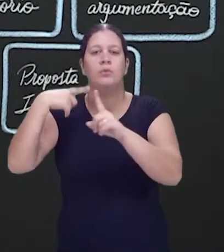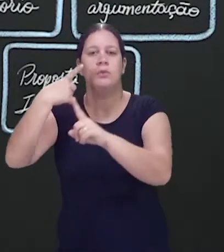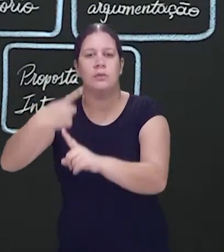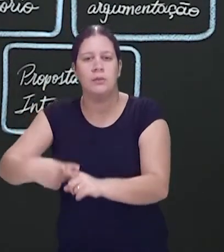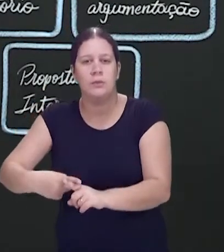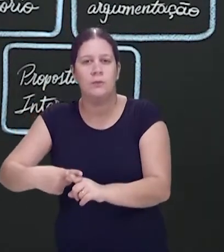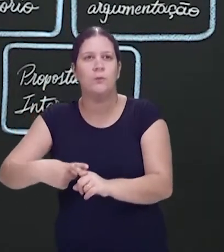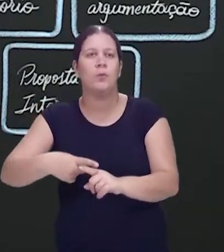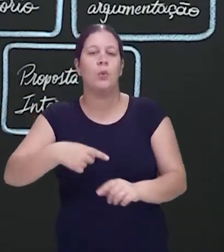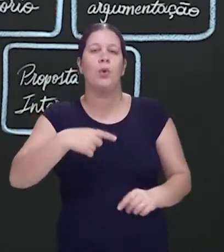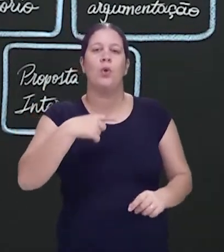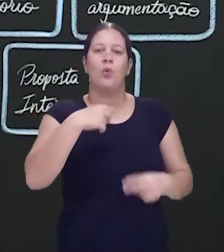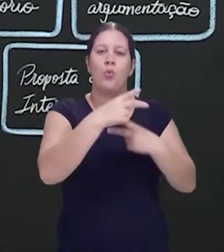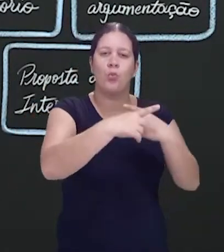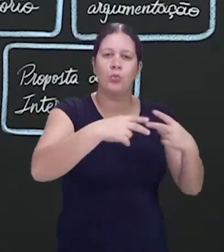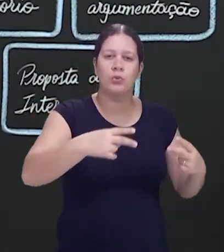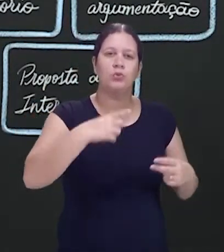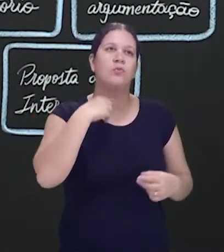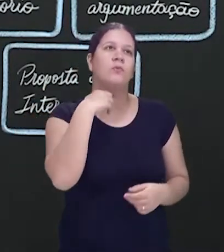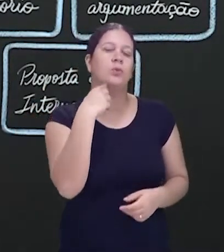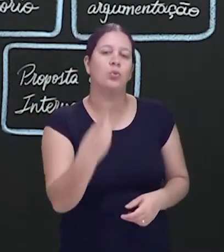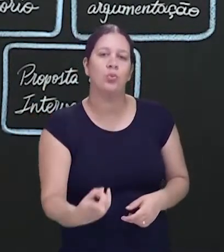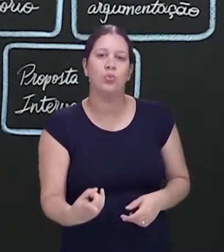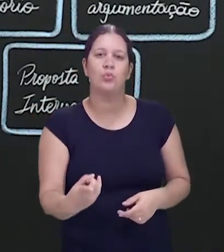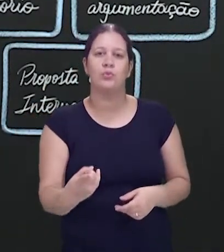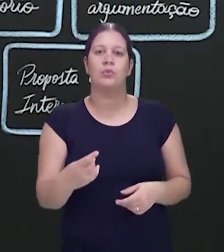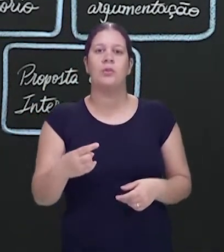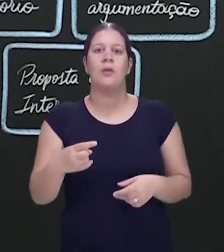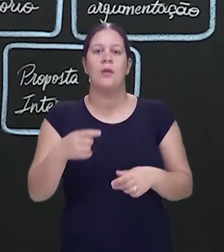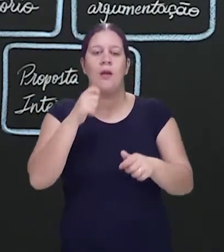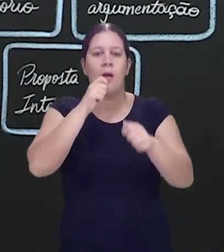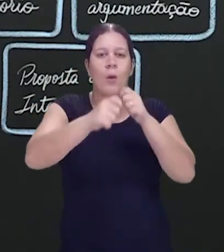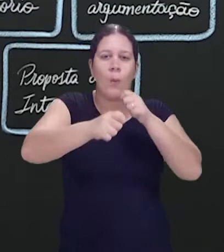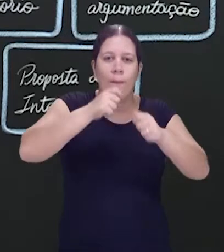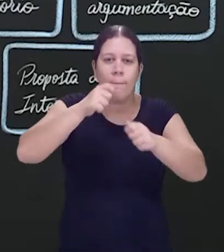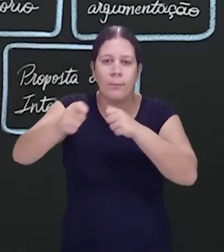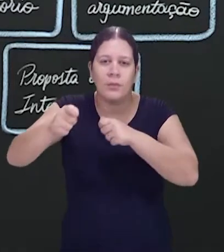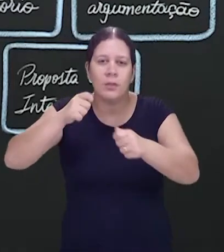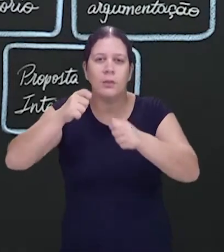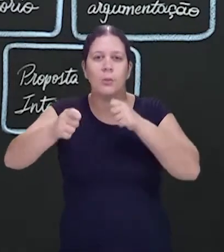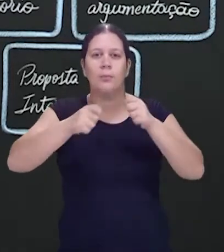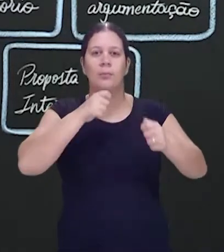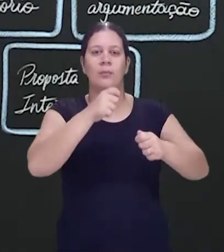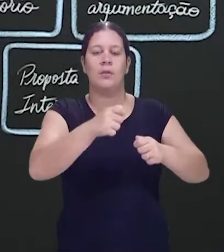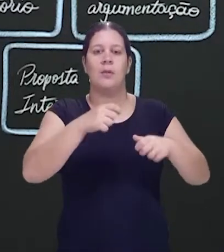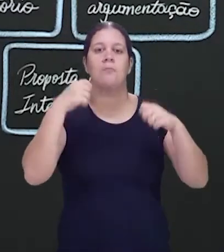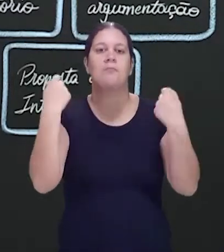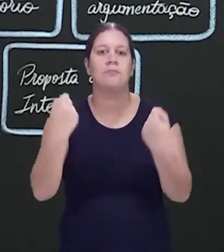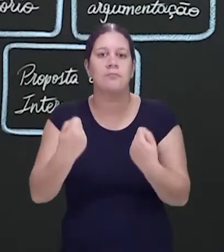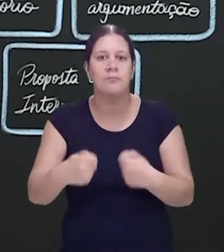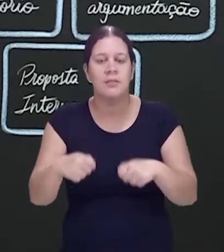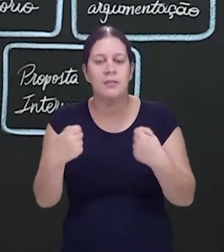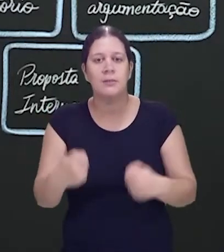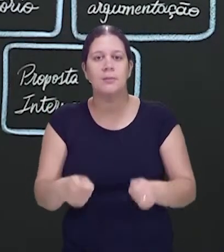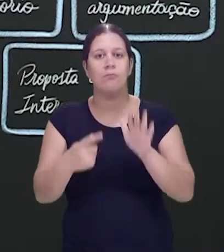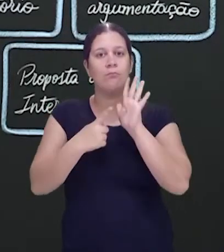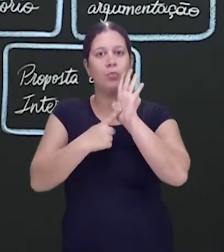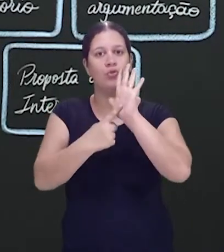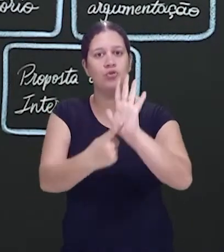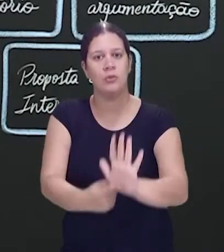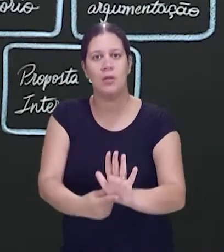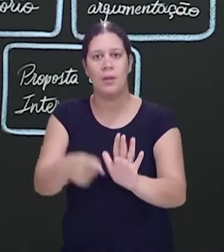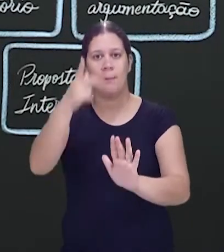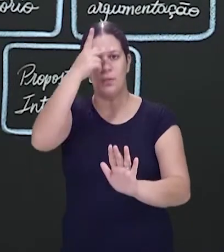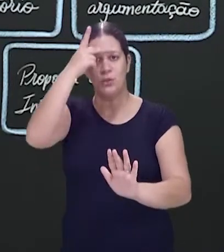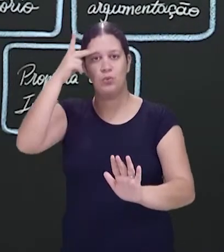duvidosos. Isso é necessário para você construir o que a gente chama de argumentação, ou seja, você precisa convencer o leitor,